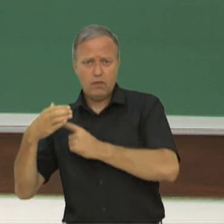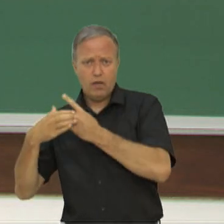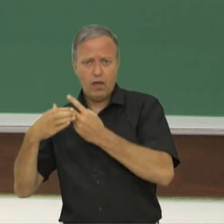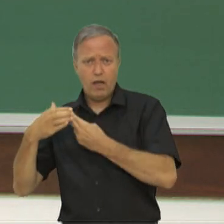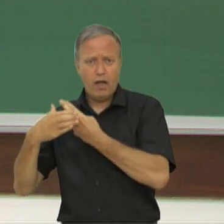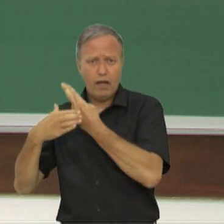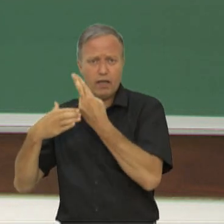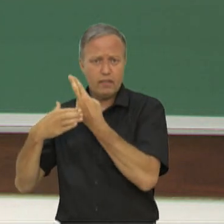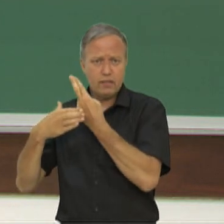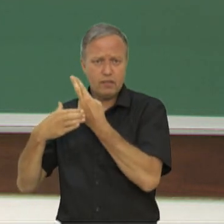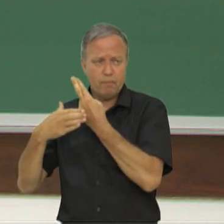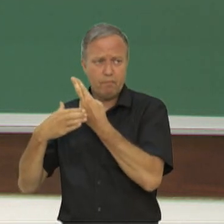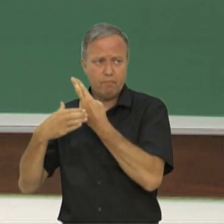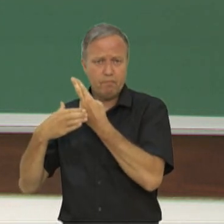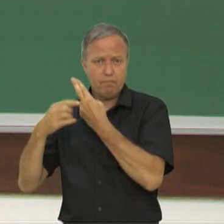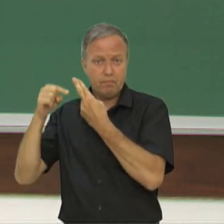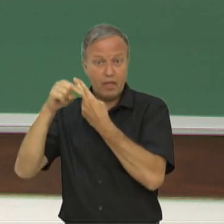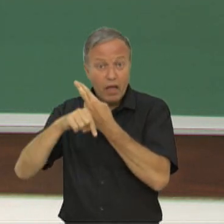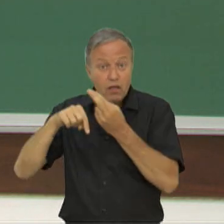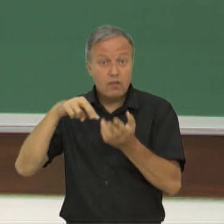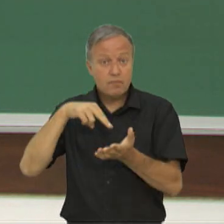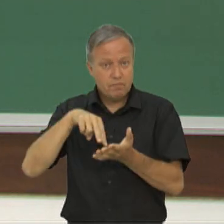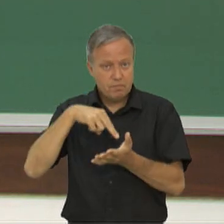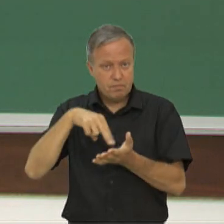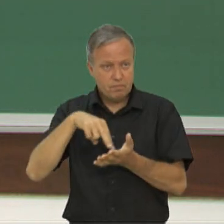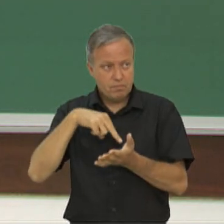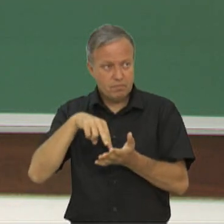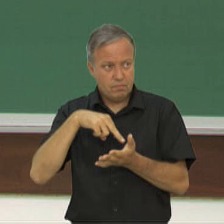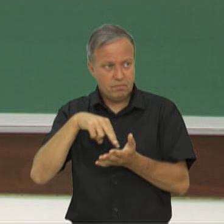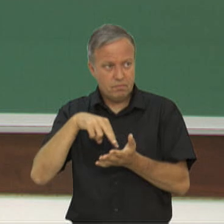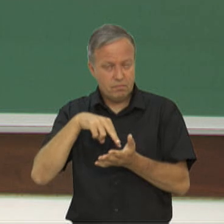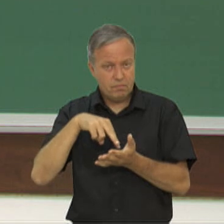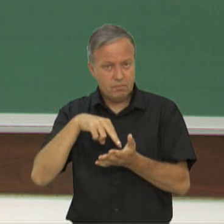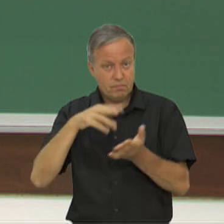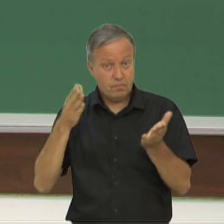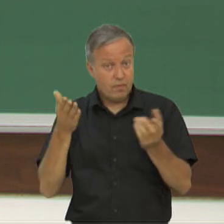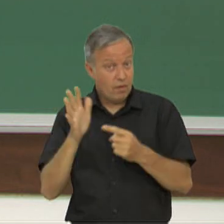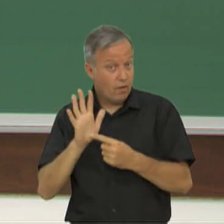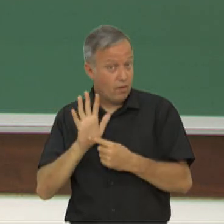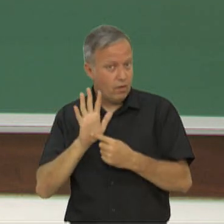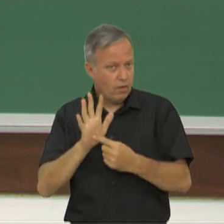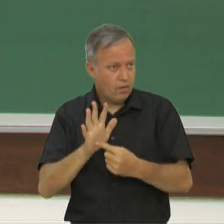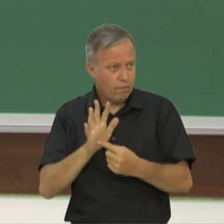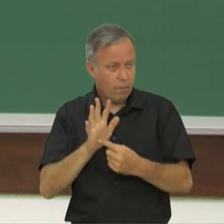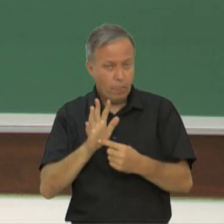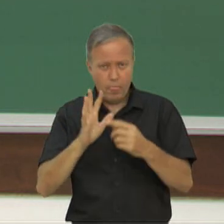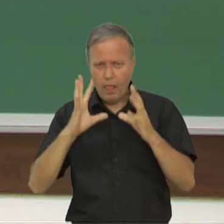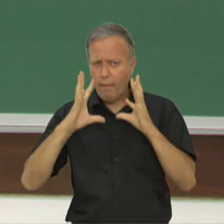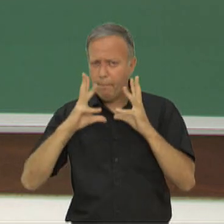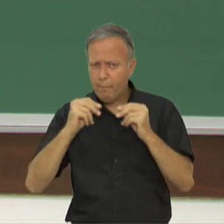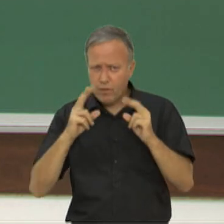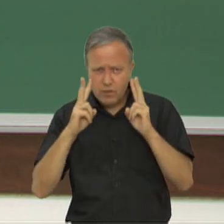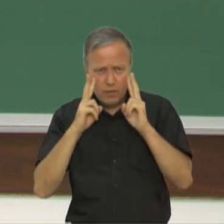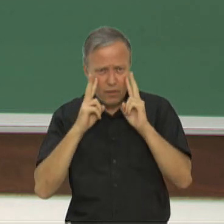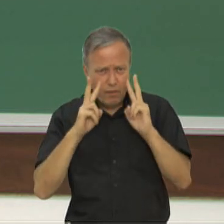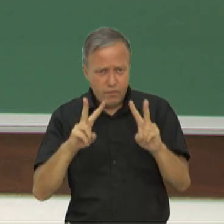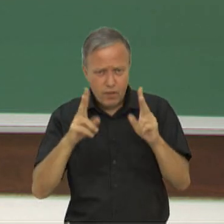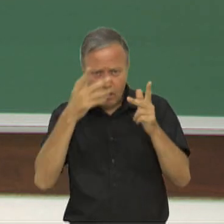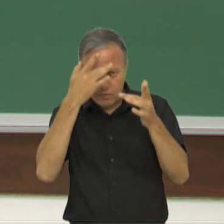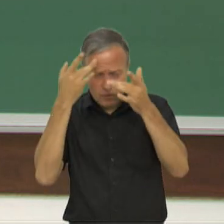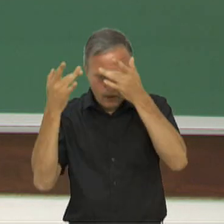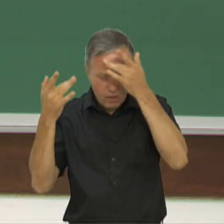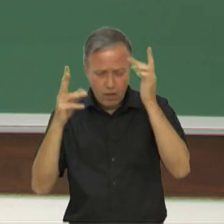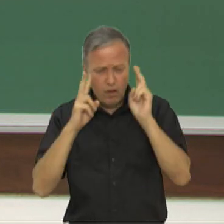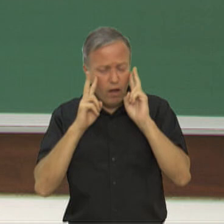passada é que esta dança agora era um espetáculo para que várias pessoas que estavam lá